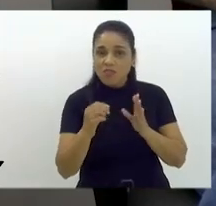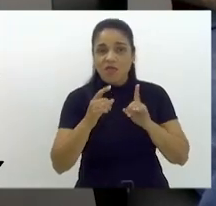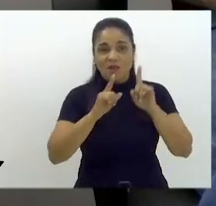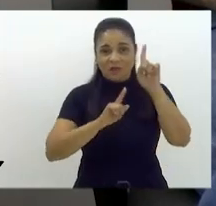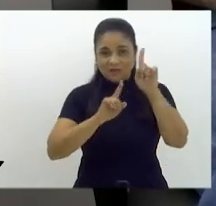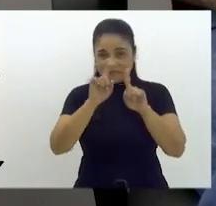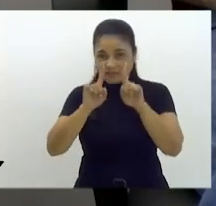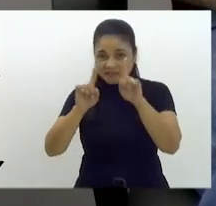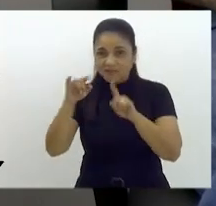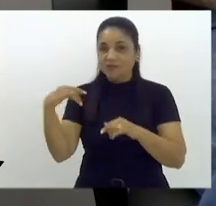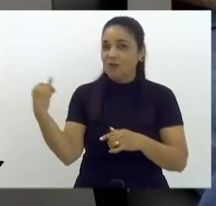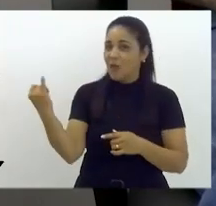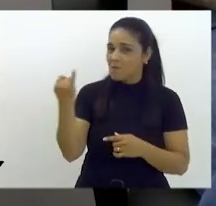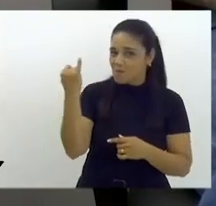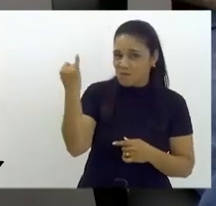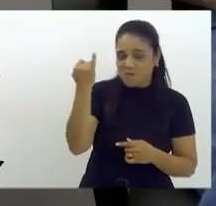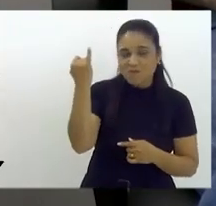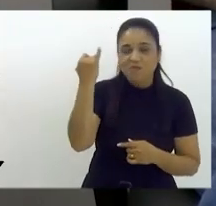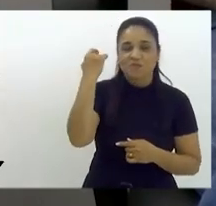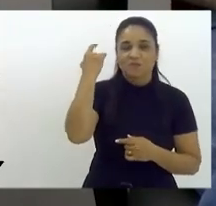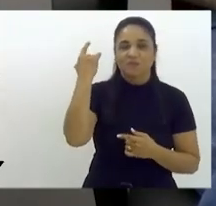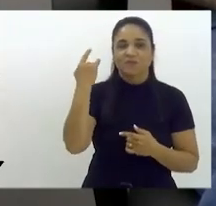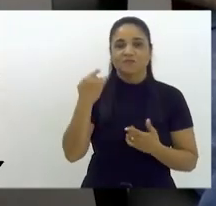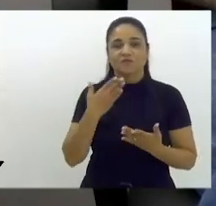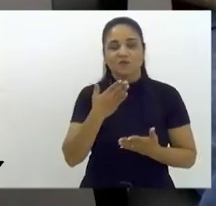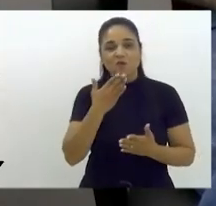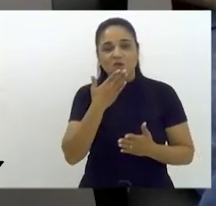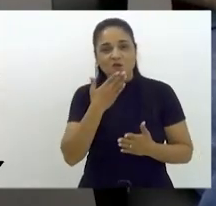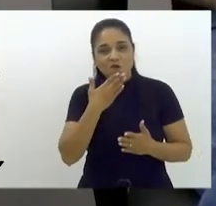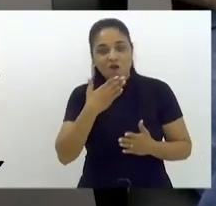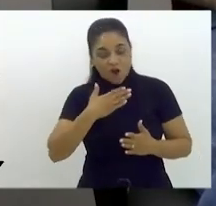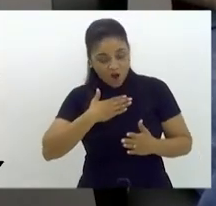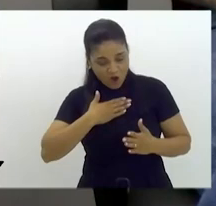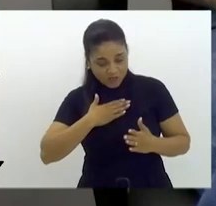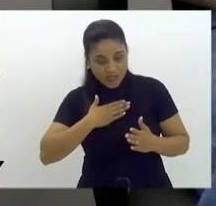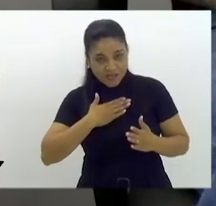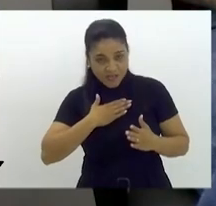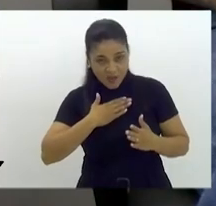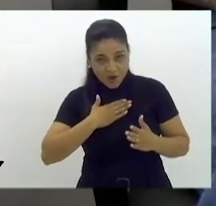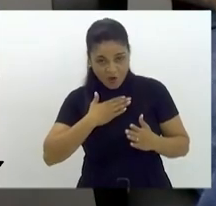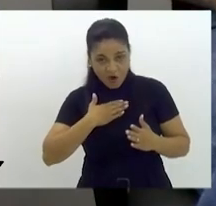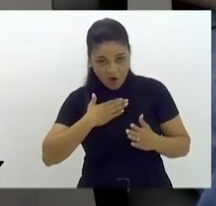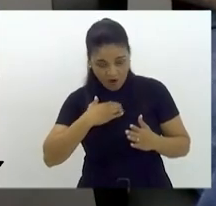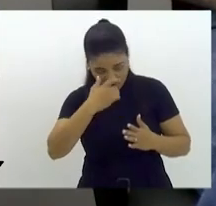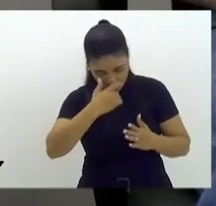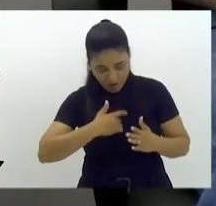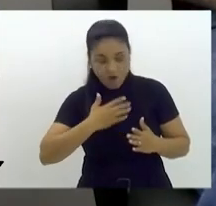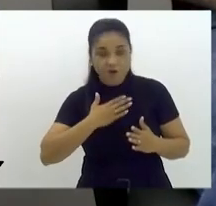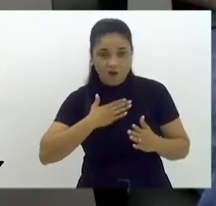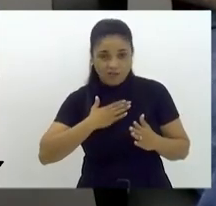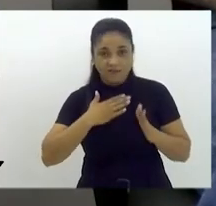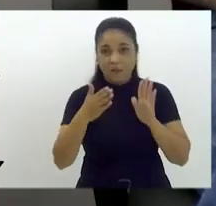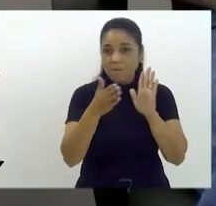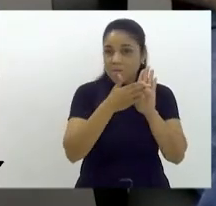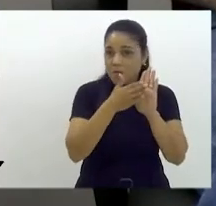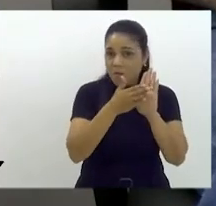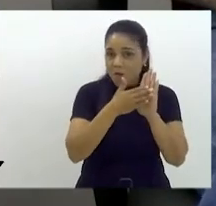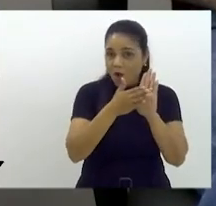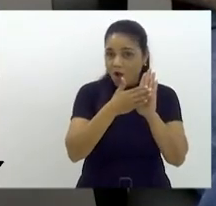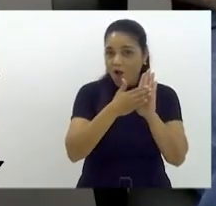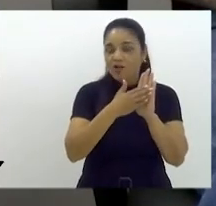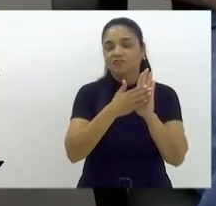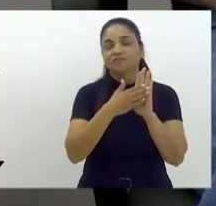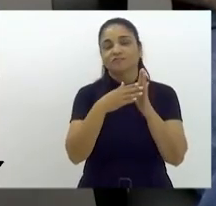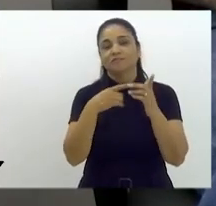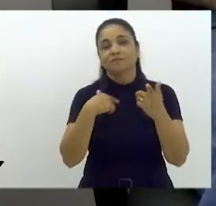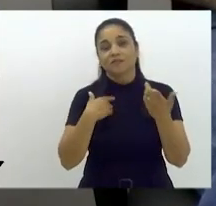é importante gostaria que esse essa proposta ela fosse avançada porque isso não vale só para informática isso vale